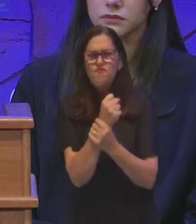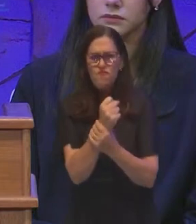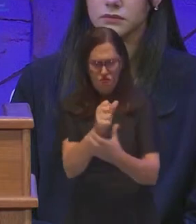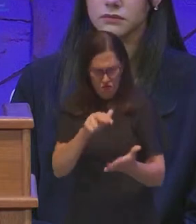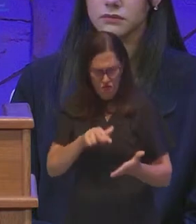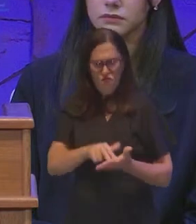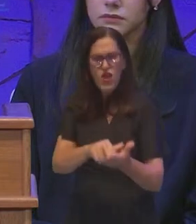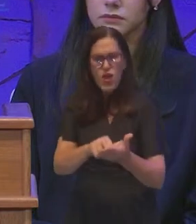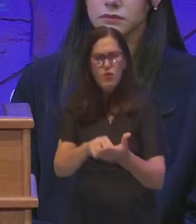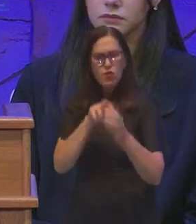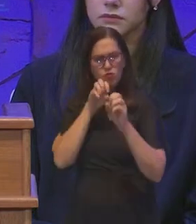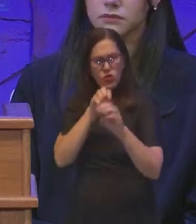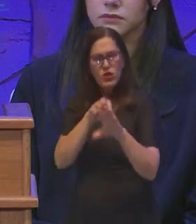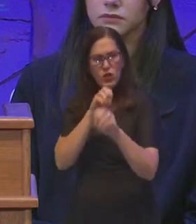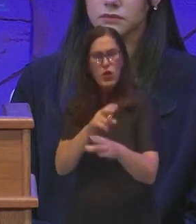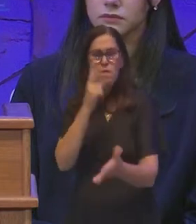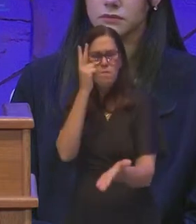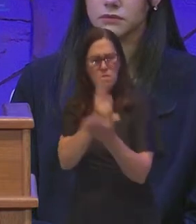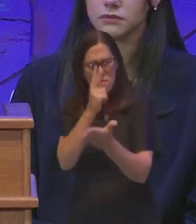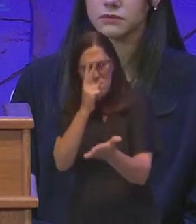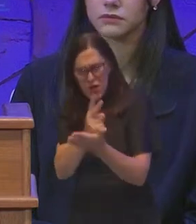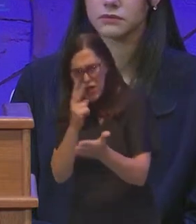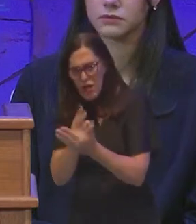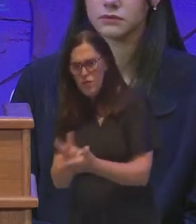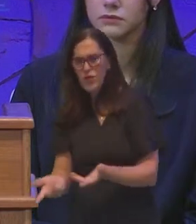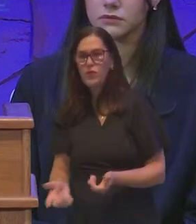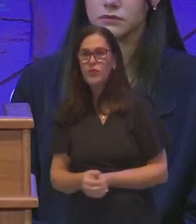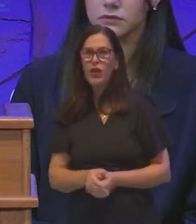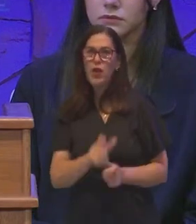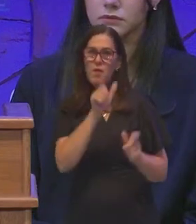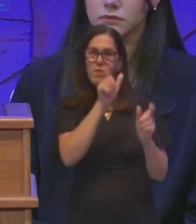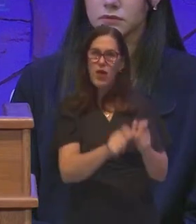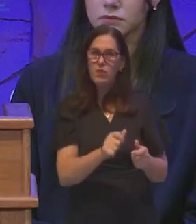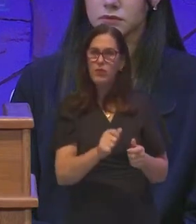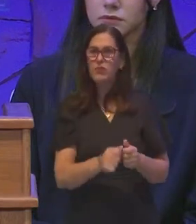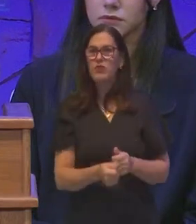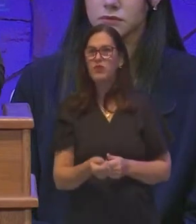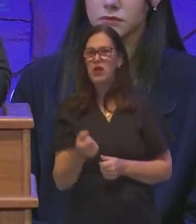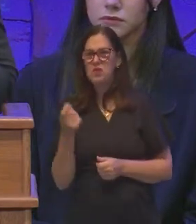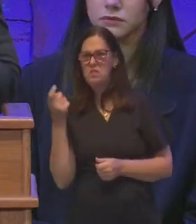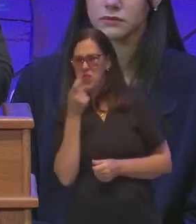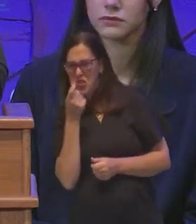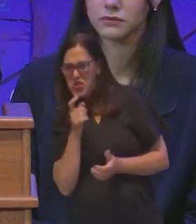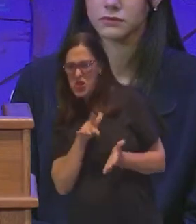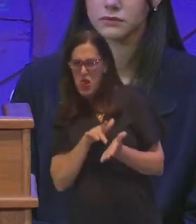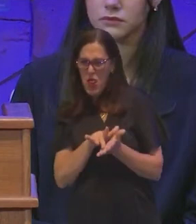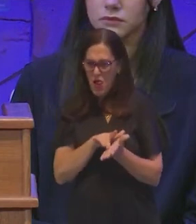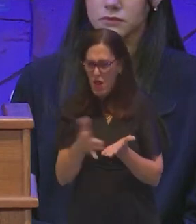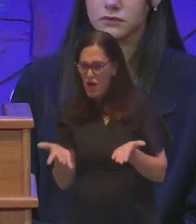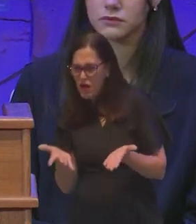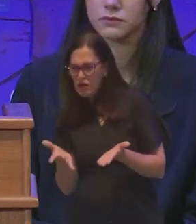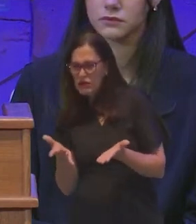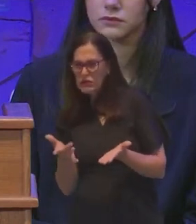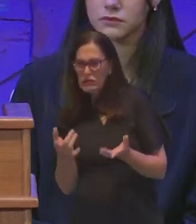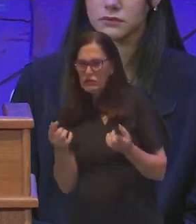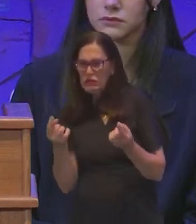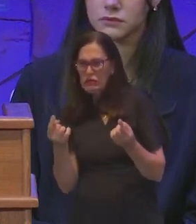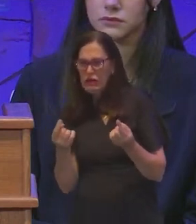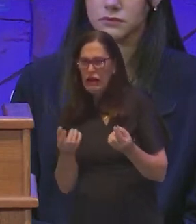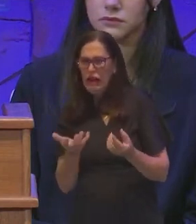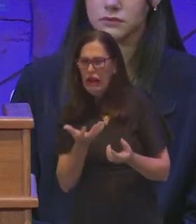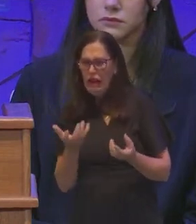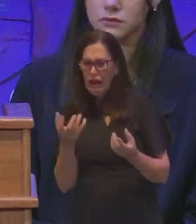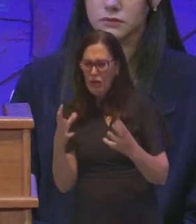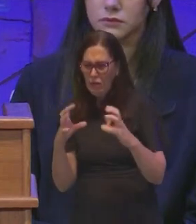havia lugar, apesar de que haviam homens hereges tentando invadir e semear discórdia entre o povo